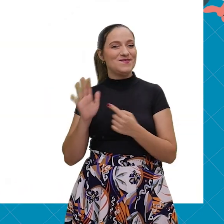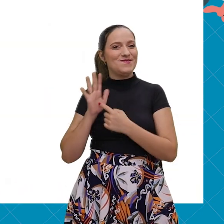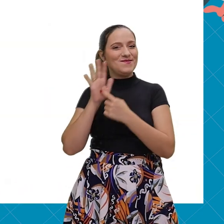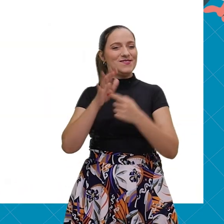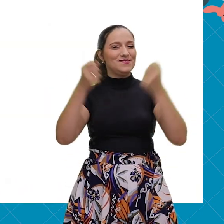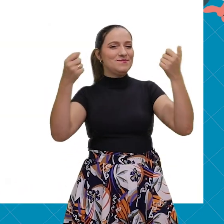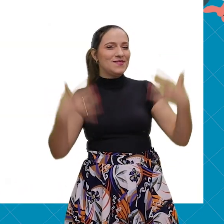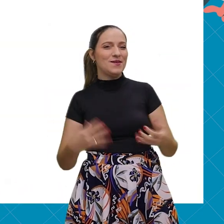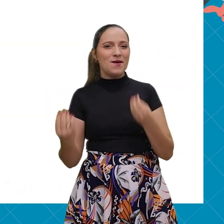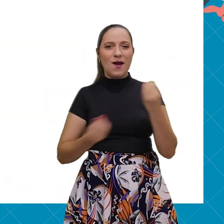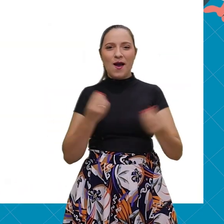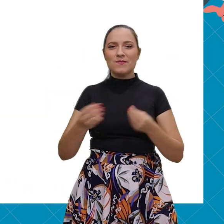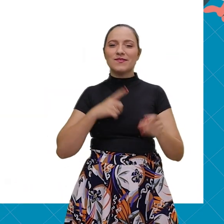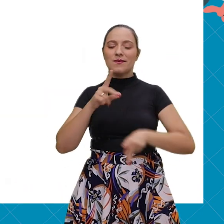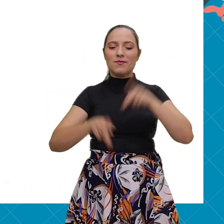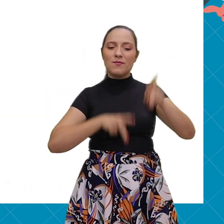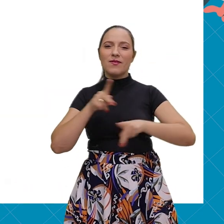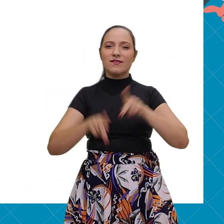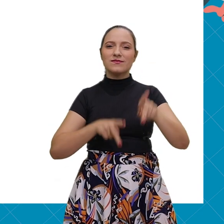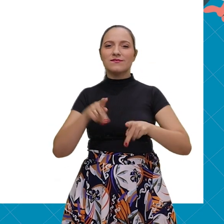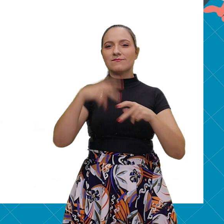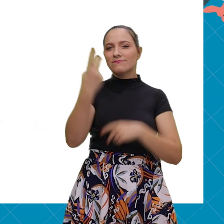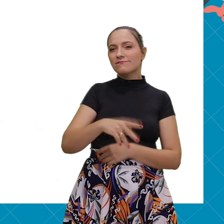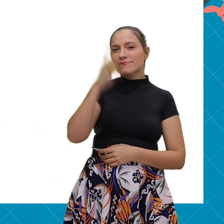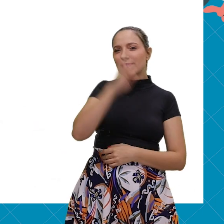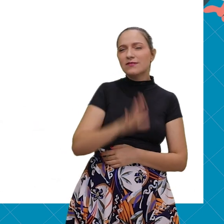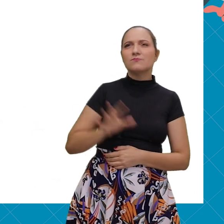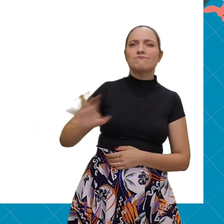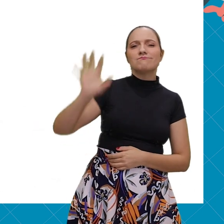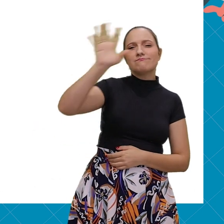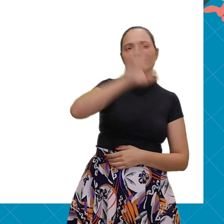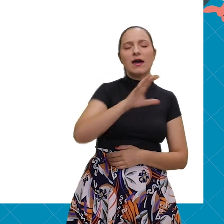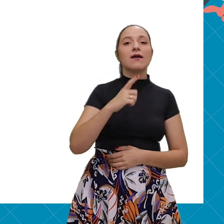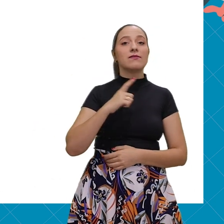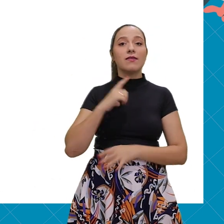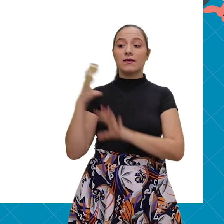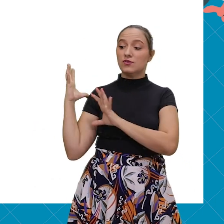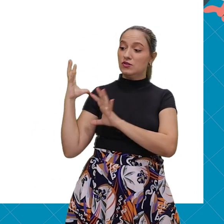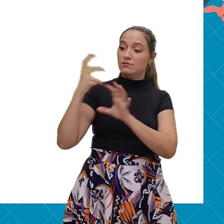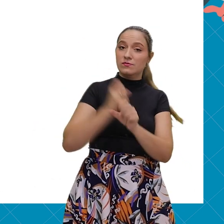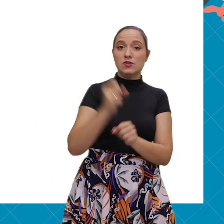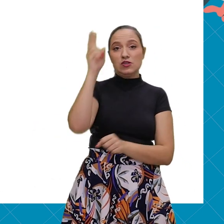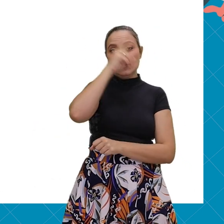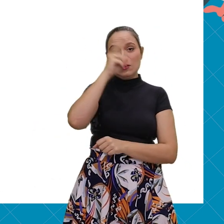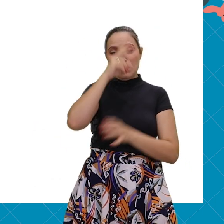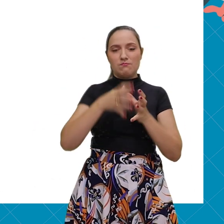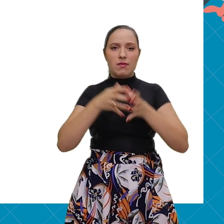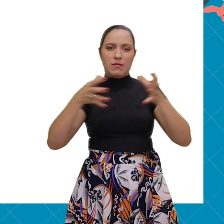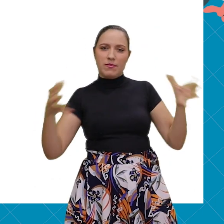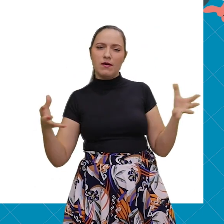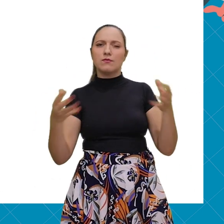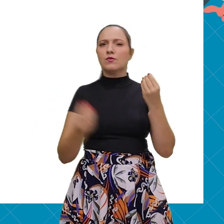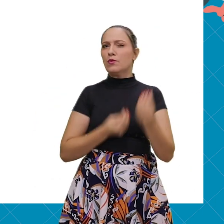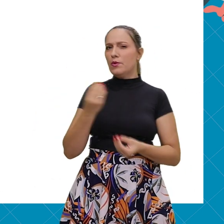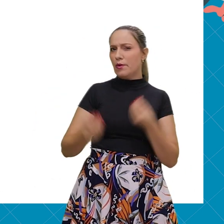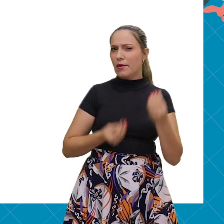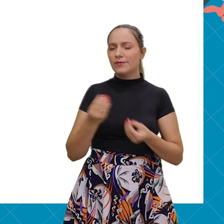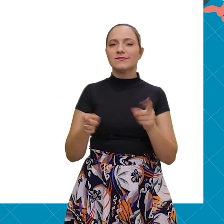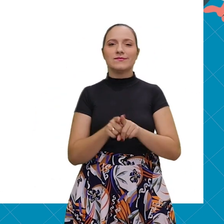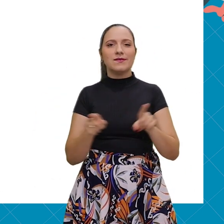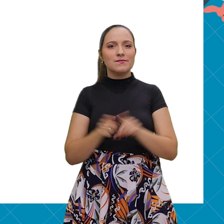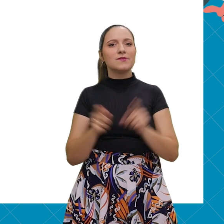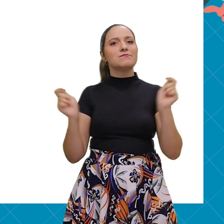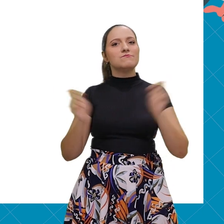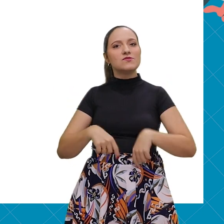Neste vídeo, nós vamos falar sobre a dinâmica da população brasileira, com foco no crescimento histórico da população e as razões desse crescimento,